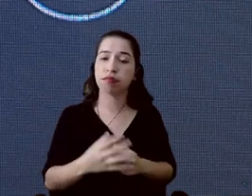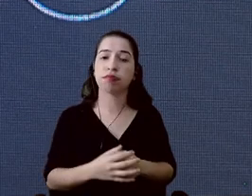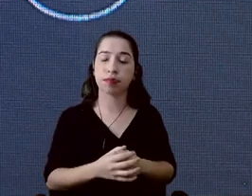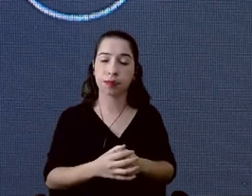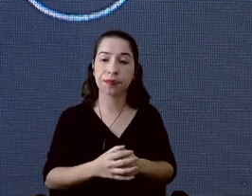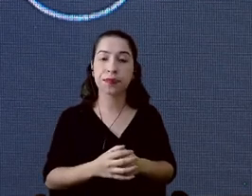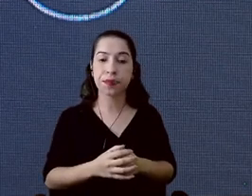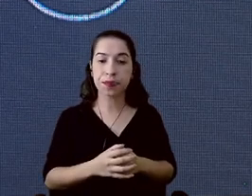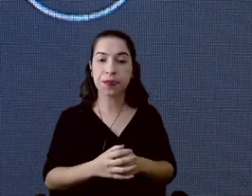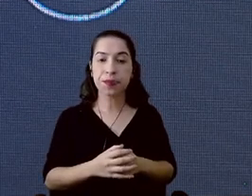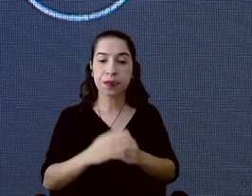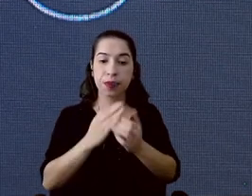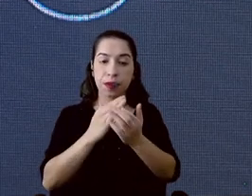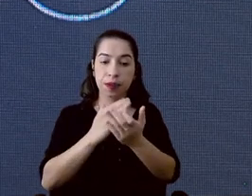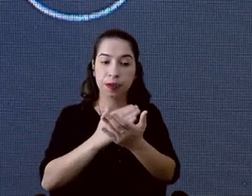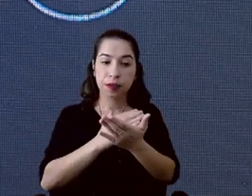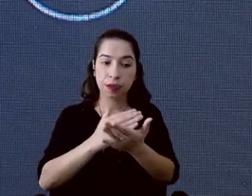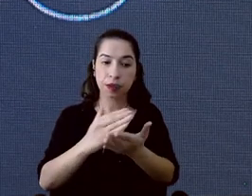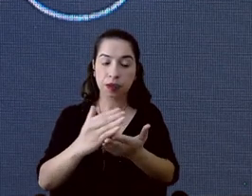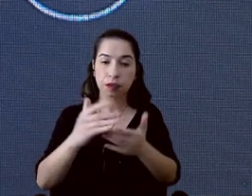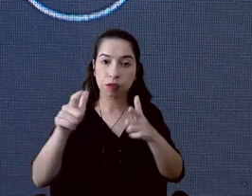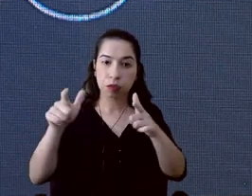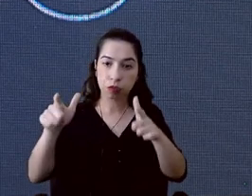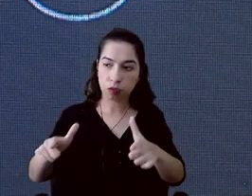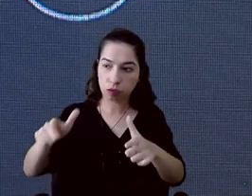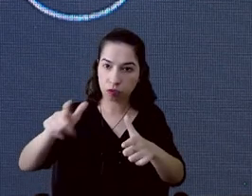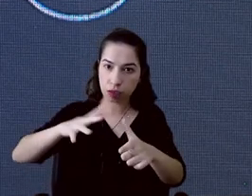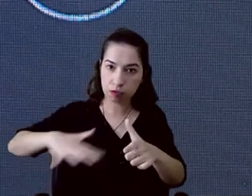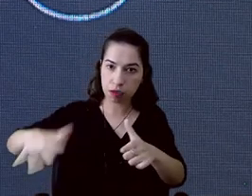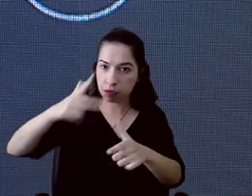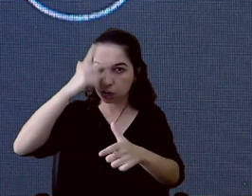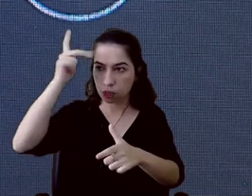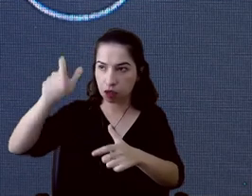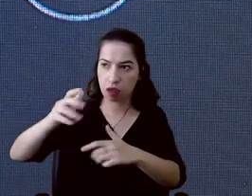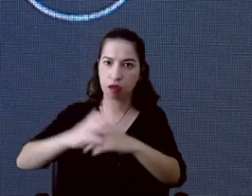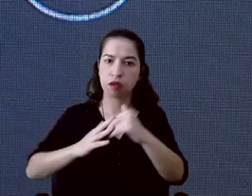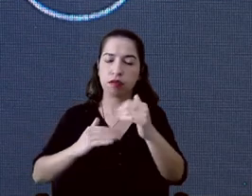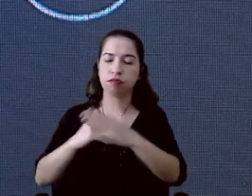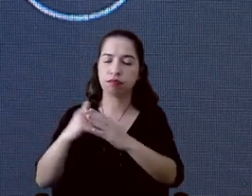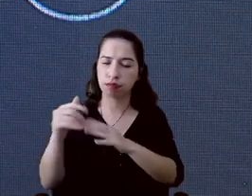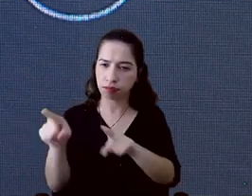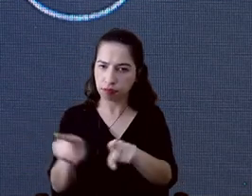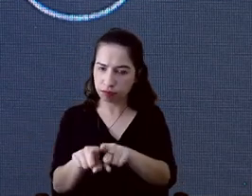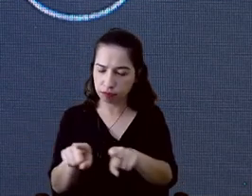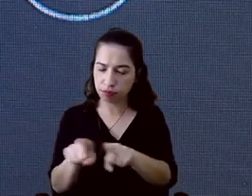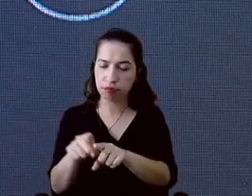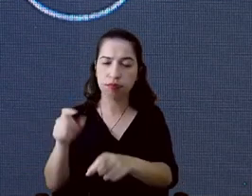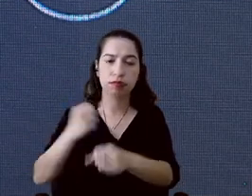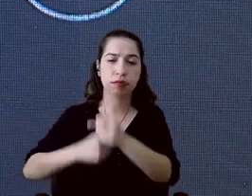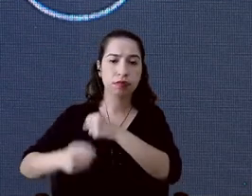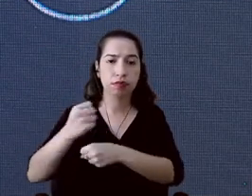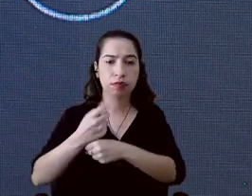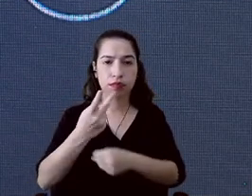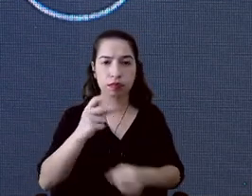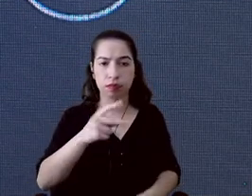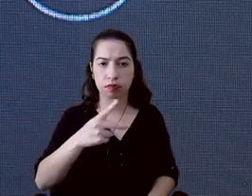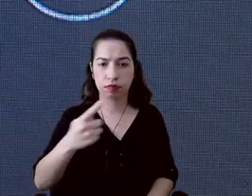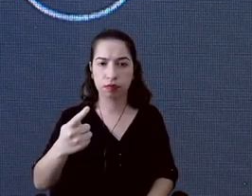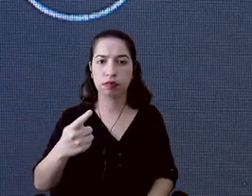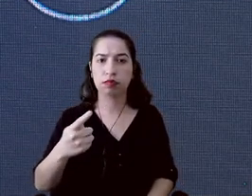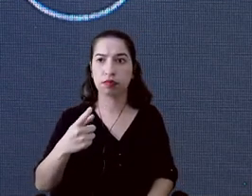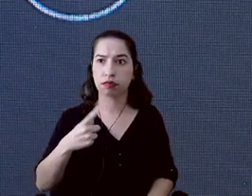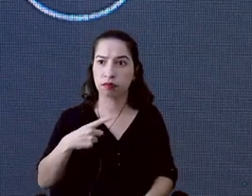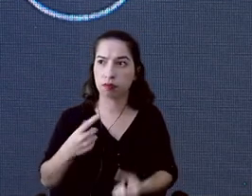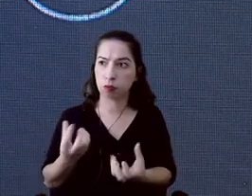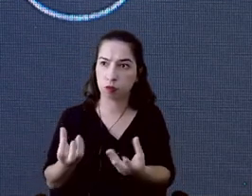pelo ambiente de talentos também eu acho que em 2021 uma ebulição né